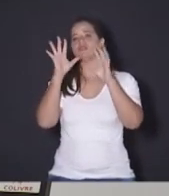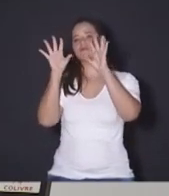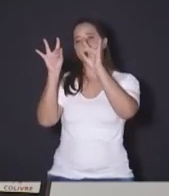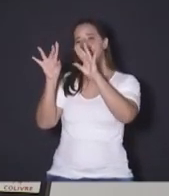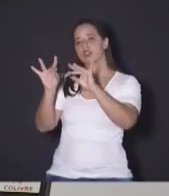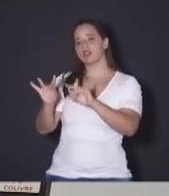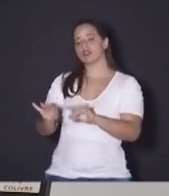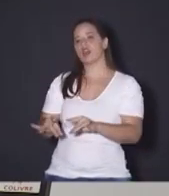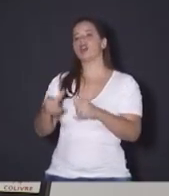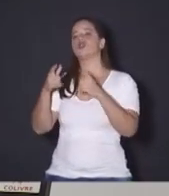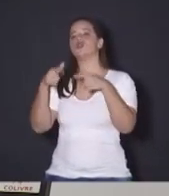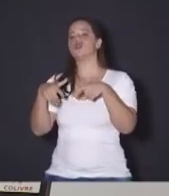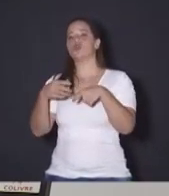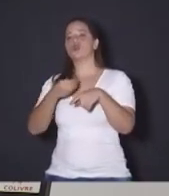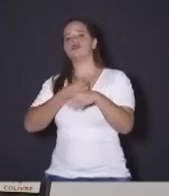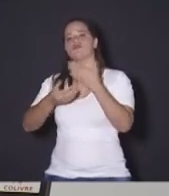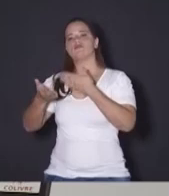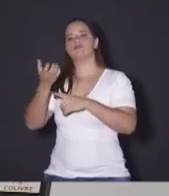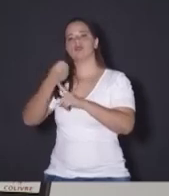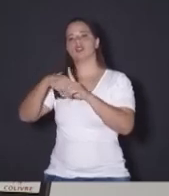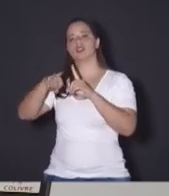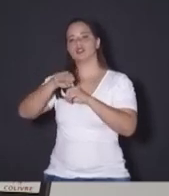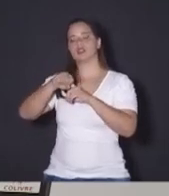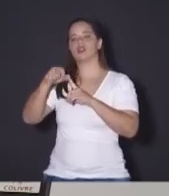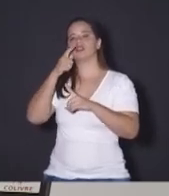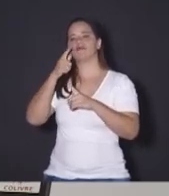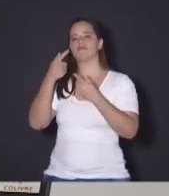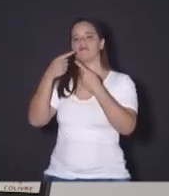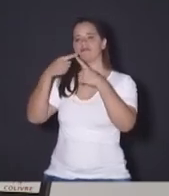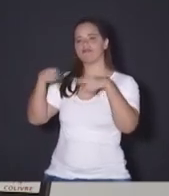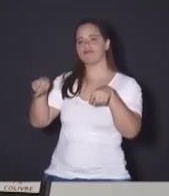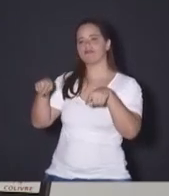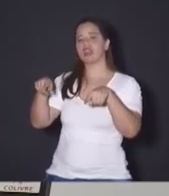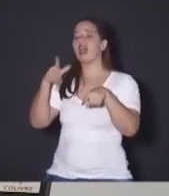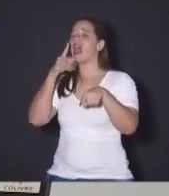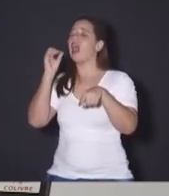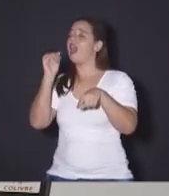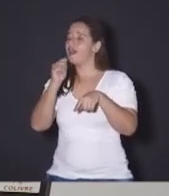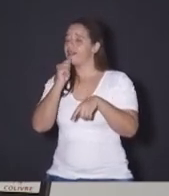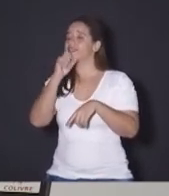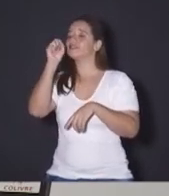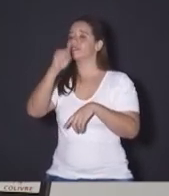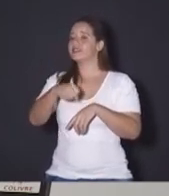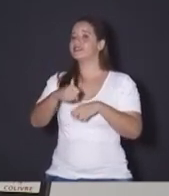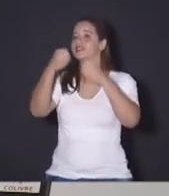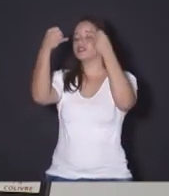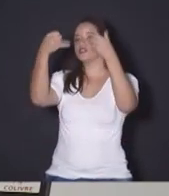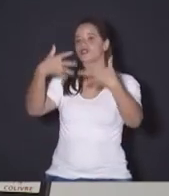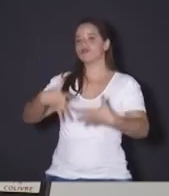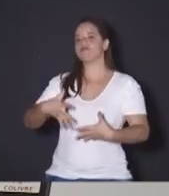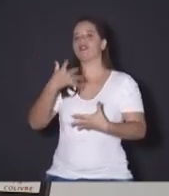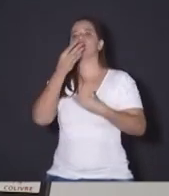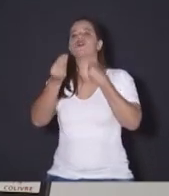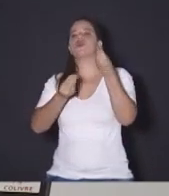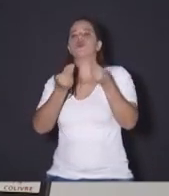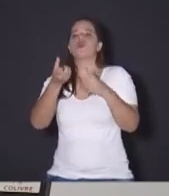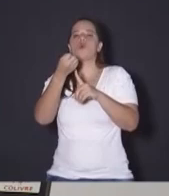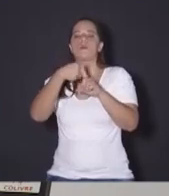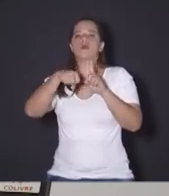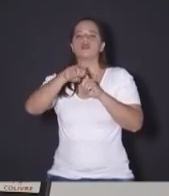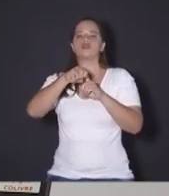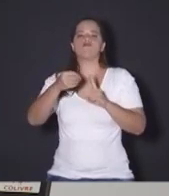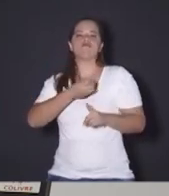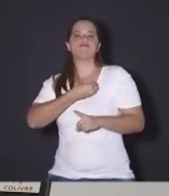onde ela é ela ea sociedade estão em contradição ela ainda assim explica bastante sobre nossa sociedade e